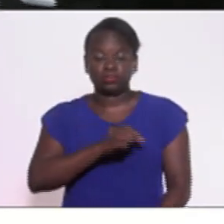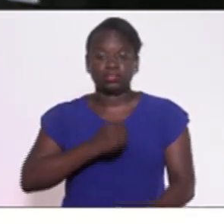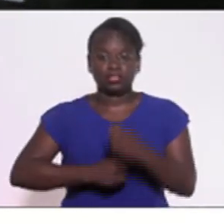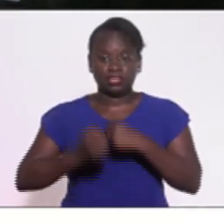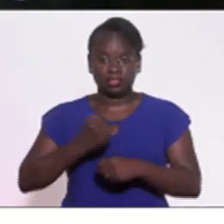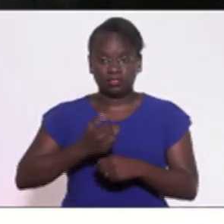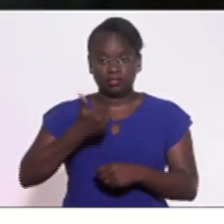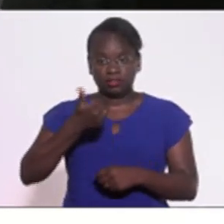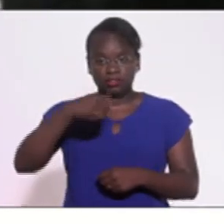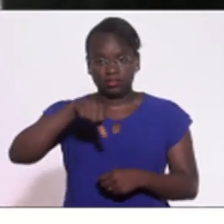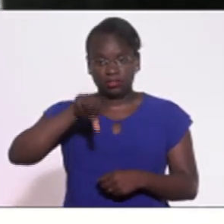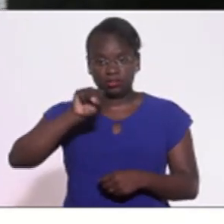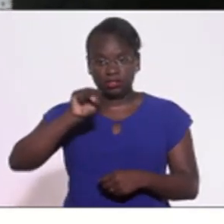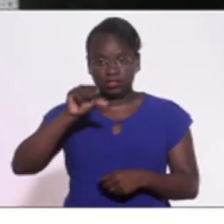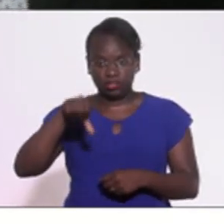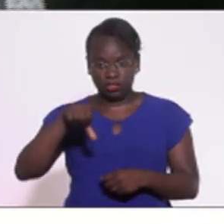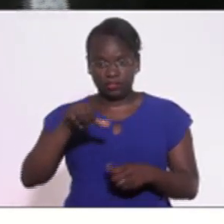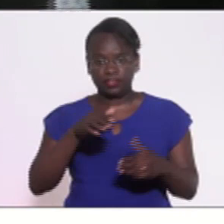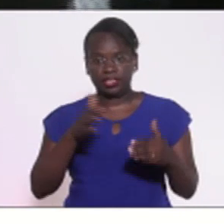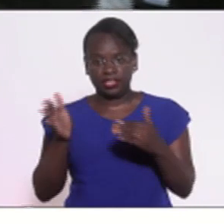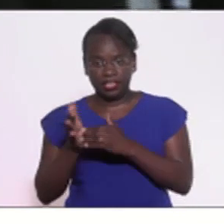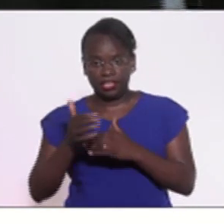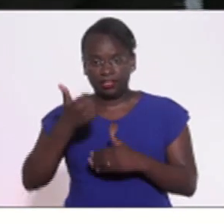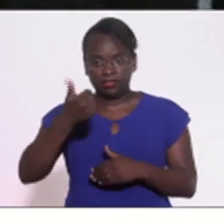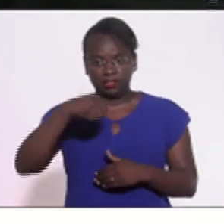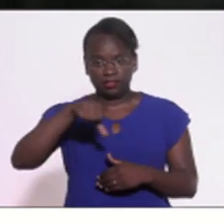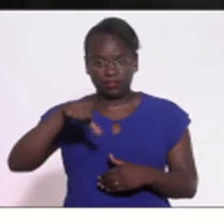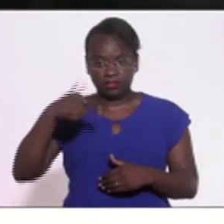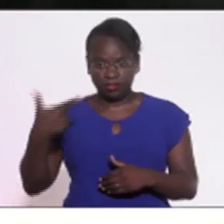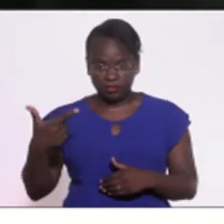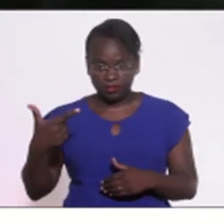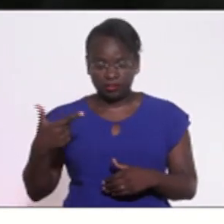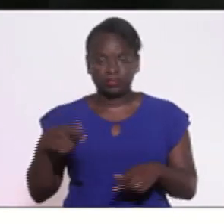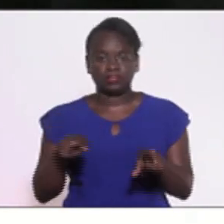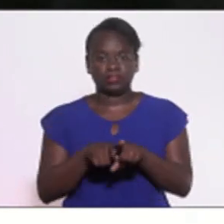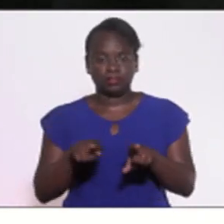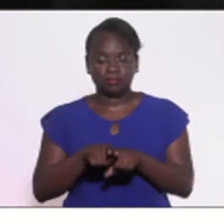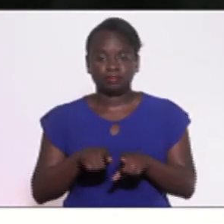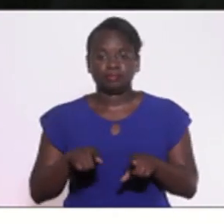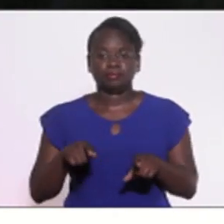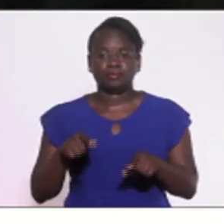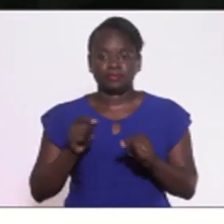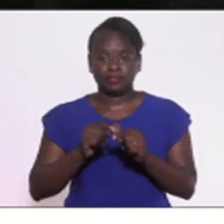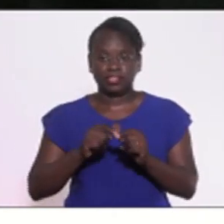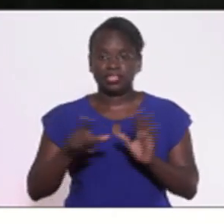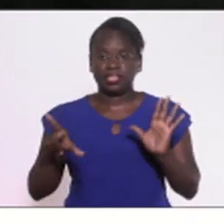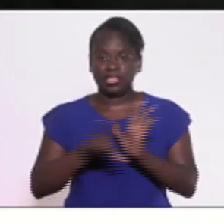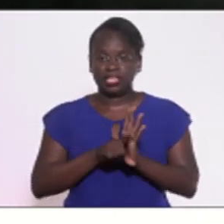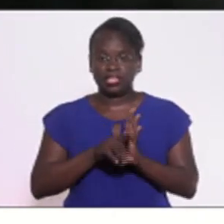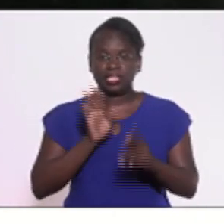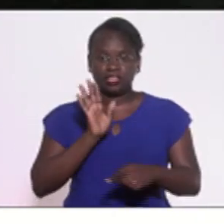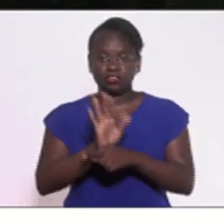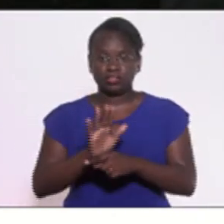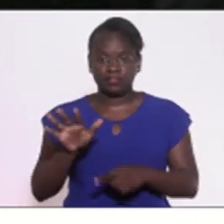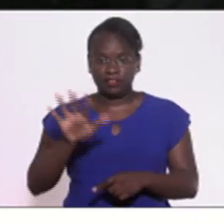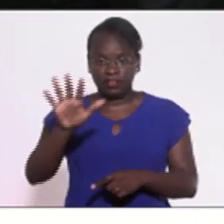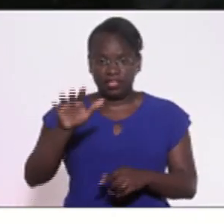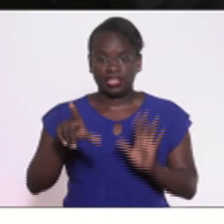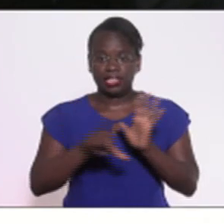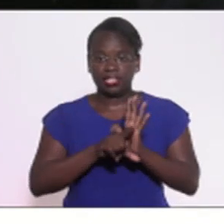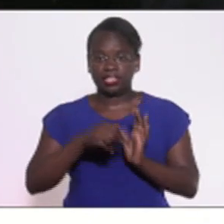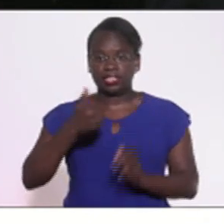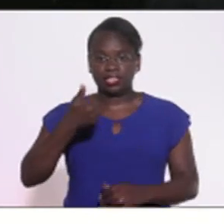anos de 1989 a 1992, sancionando a Lei Pró-Favela, Lei